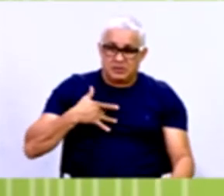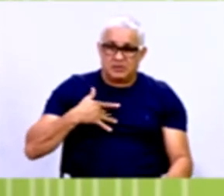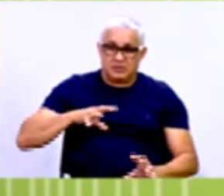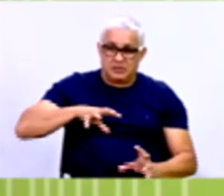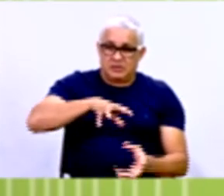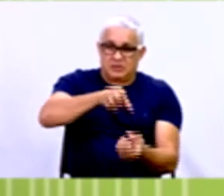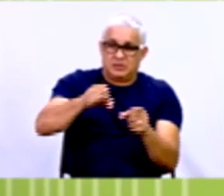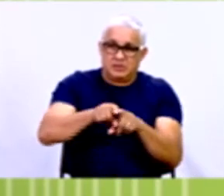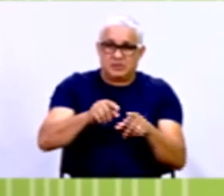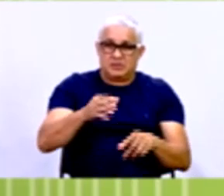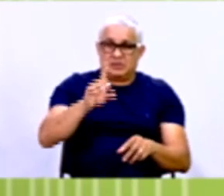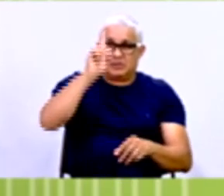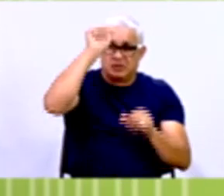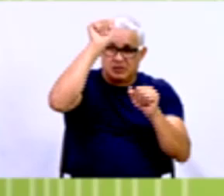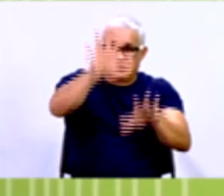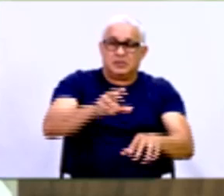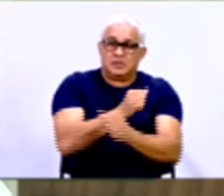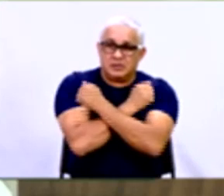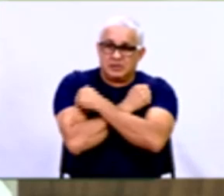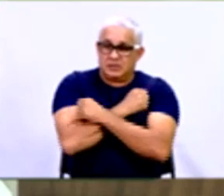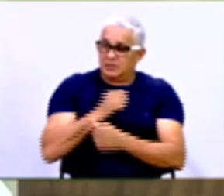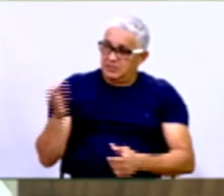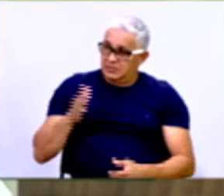ambiente. Fiquem com Deus, um abraço, professor Willis.